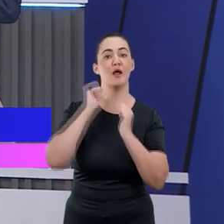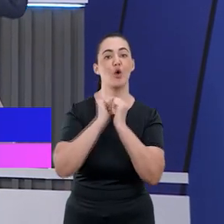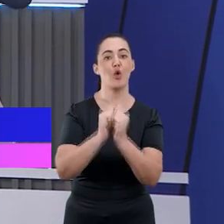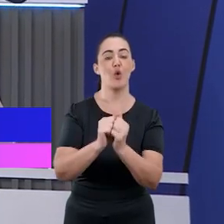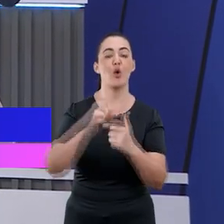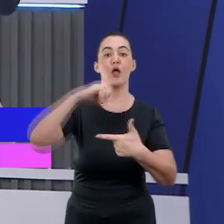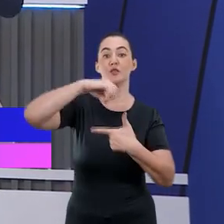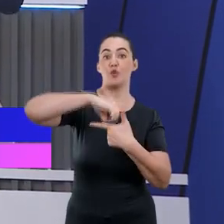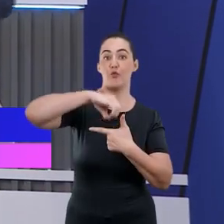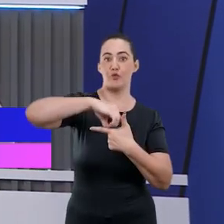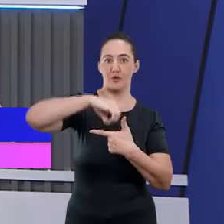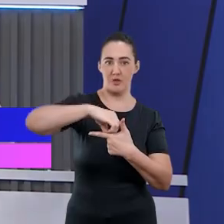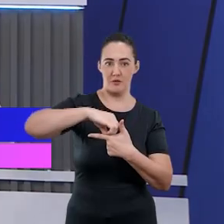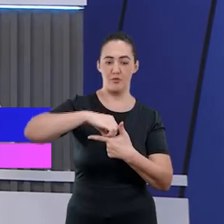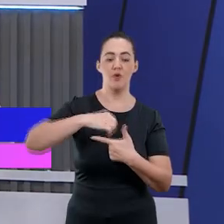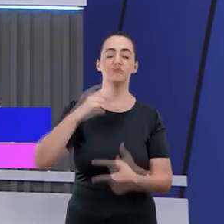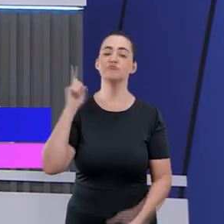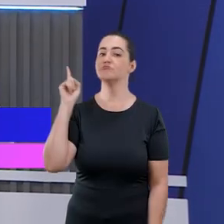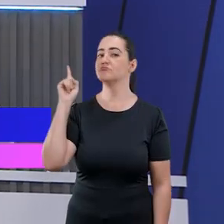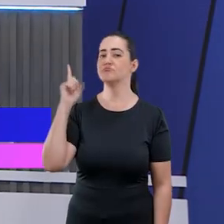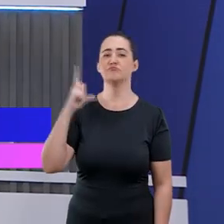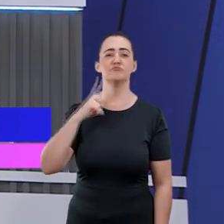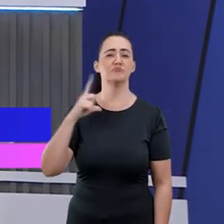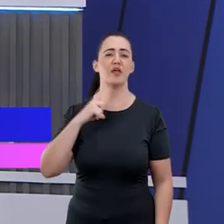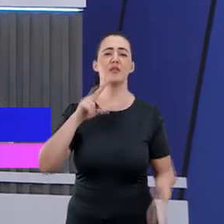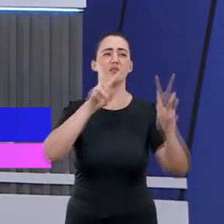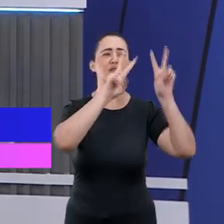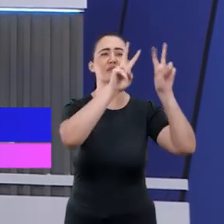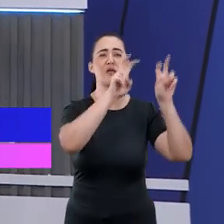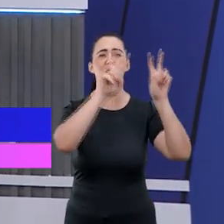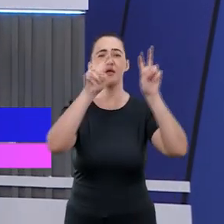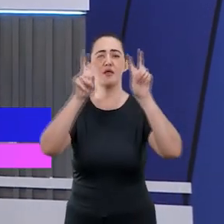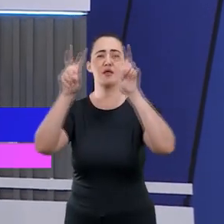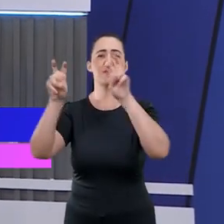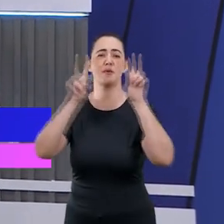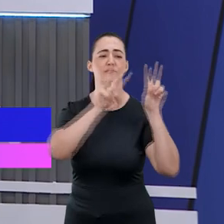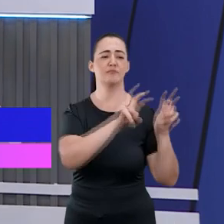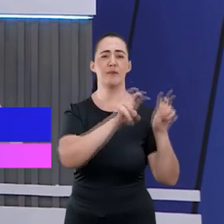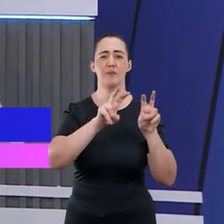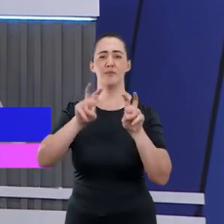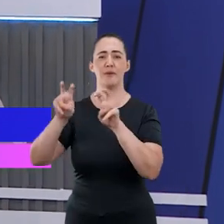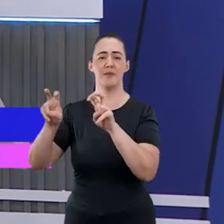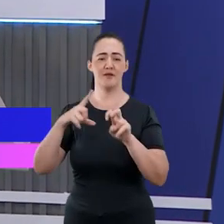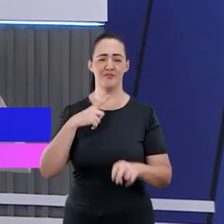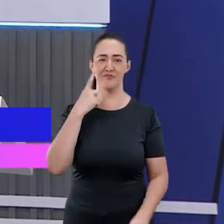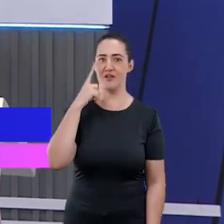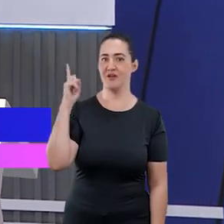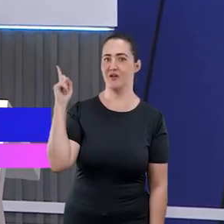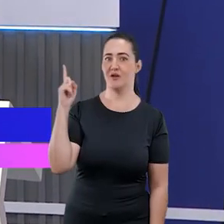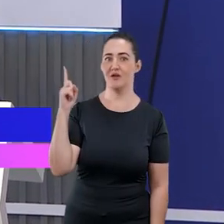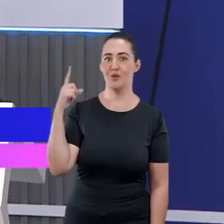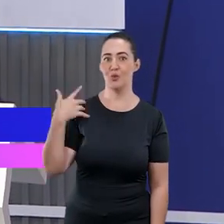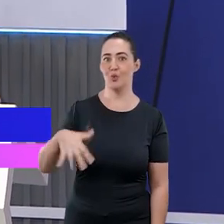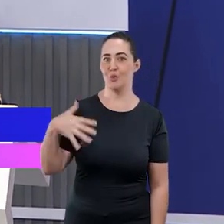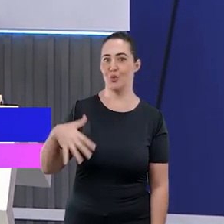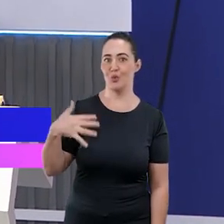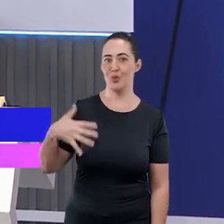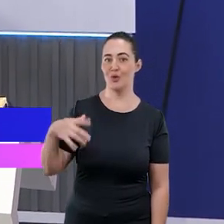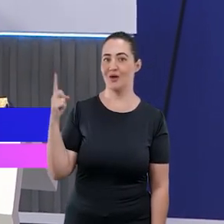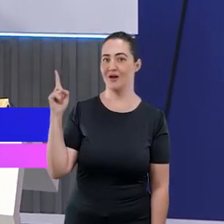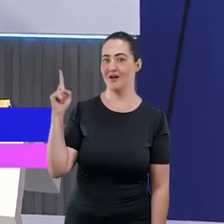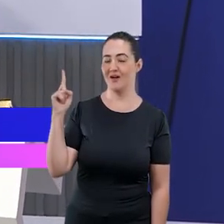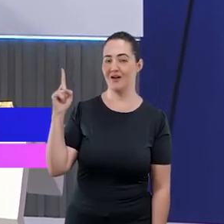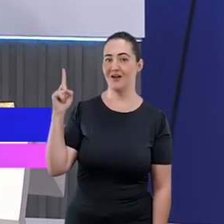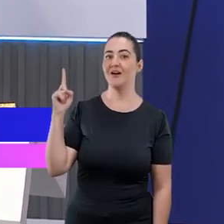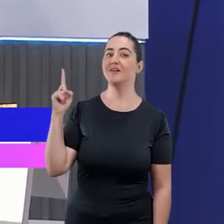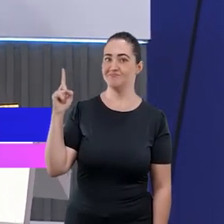Tempo. E aqui você vai encontrar diferentes materiais para a sua compreensão maior da palavra